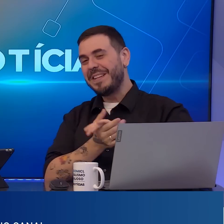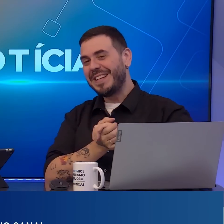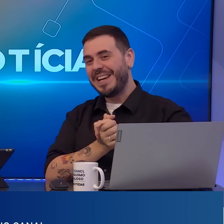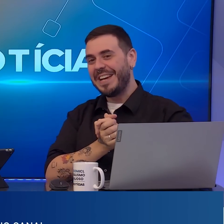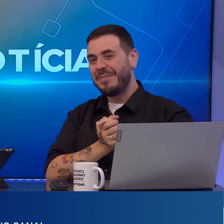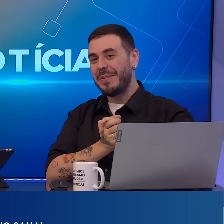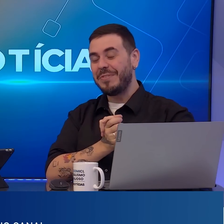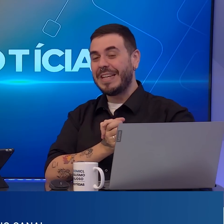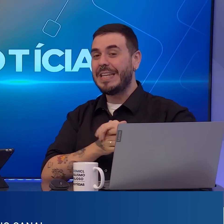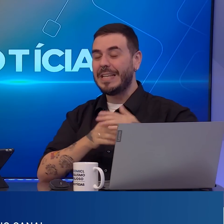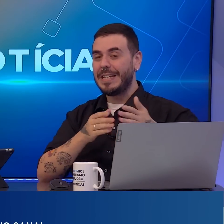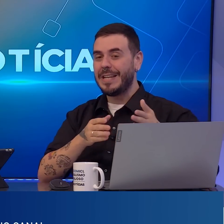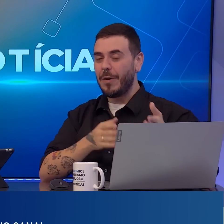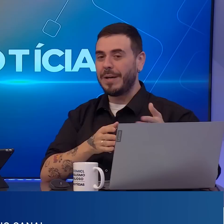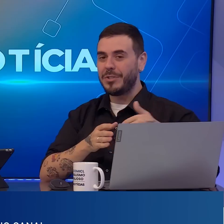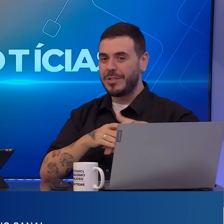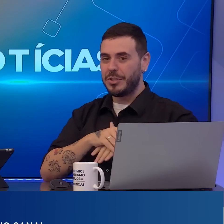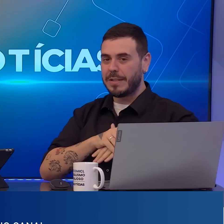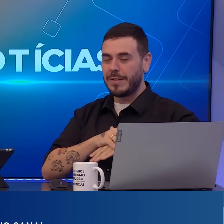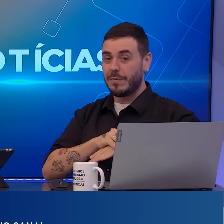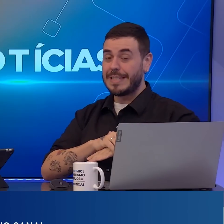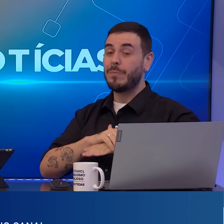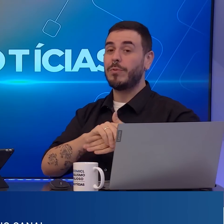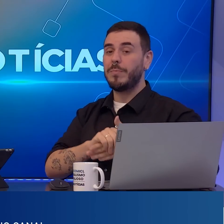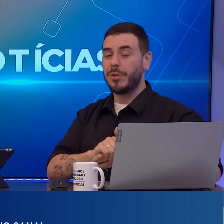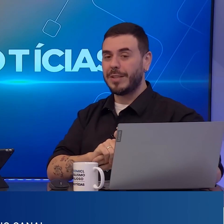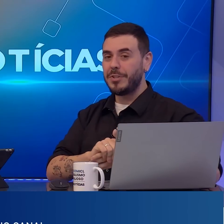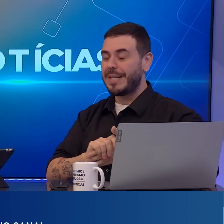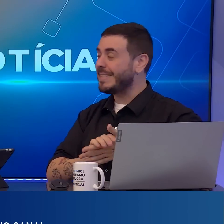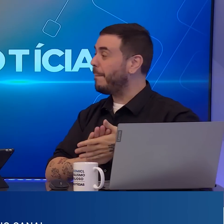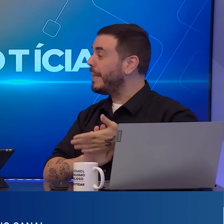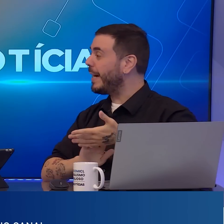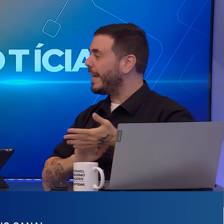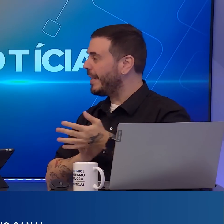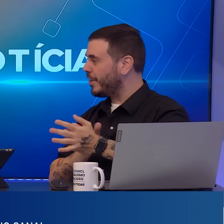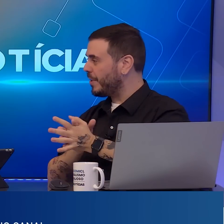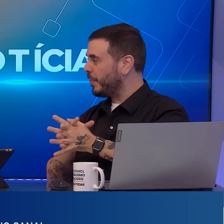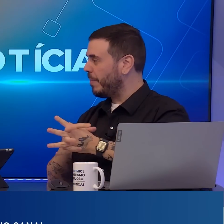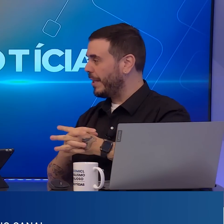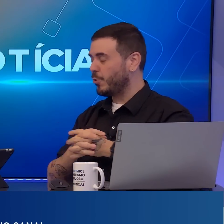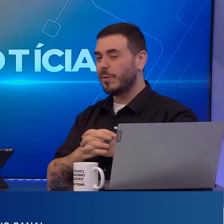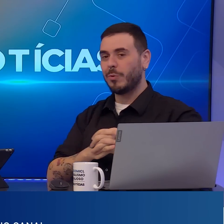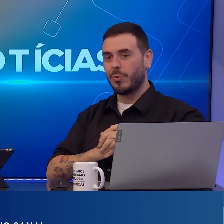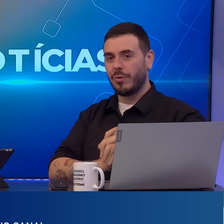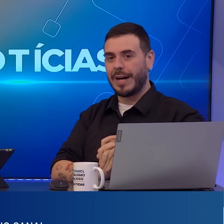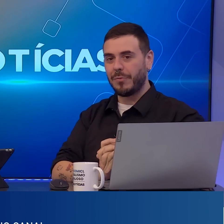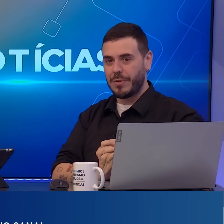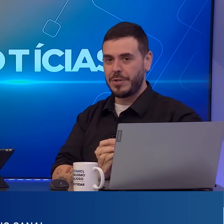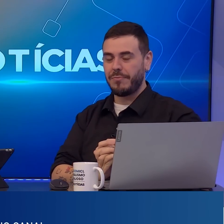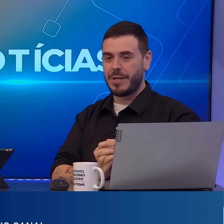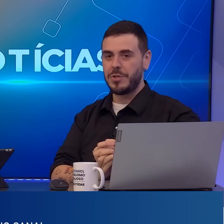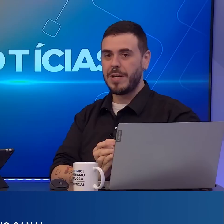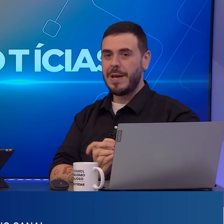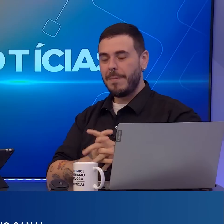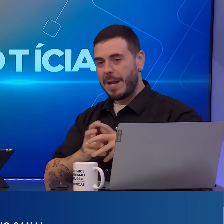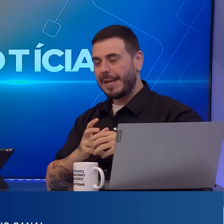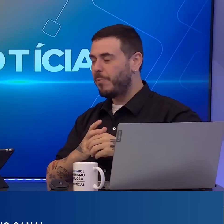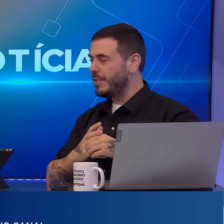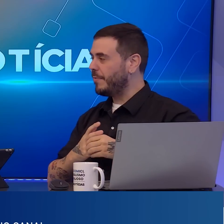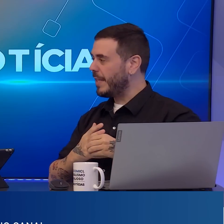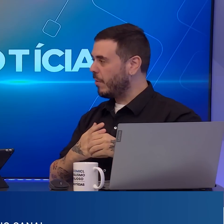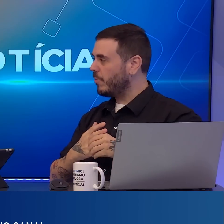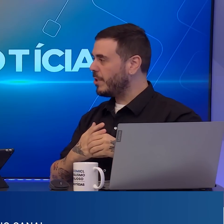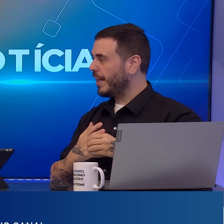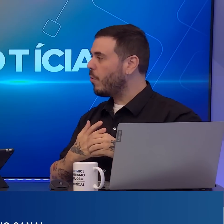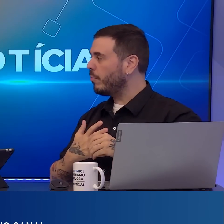Vivian. Vivian, e realmente esse dia 31 vai ser muito importante, né? Essa micareta de depoimentos, todo mundo colocado frente a frente, para que a